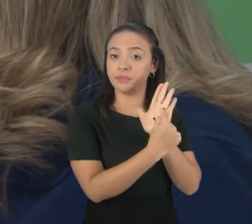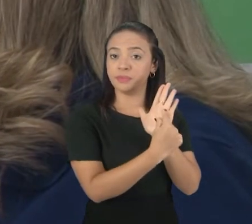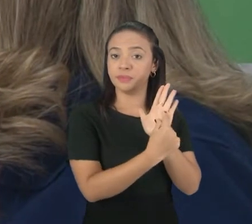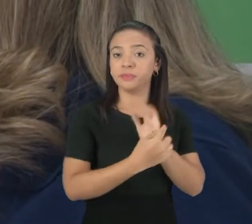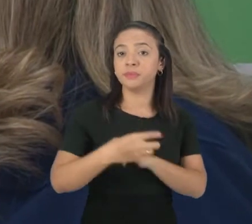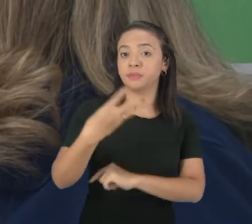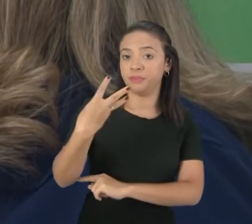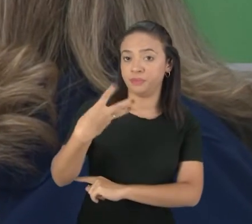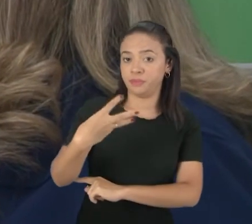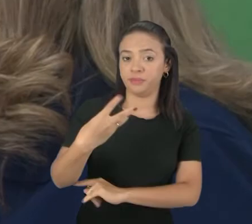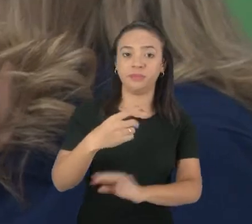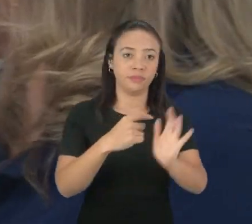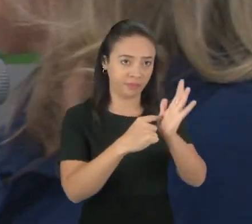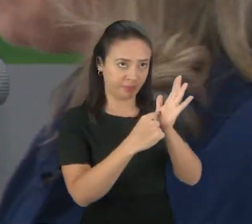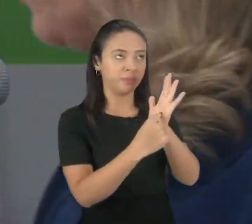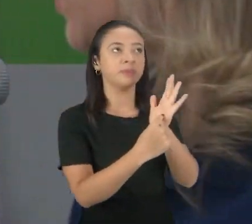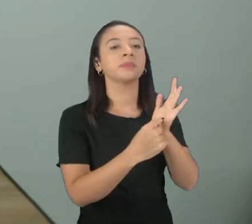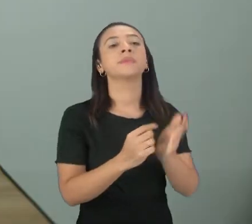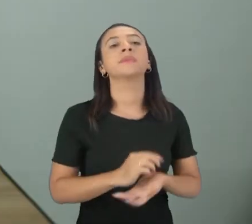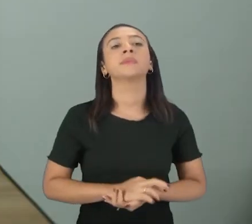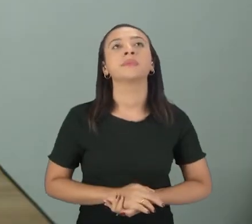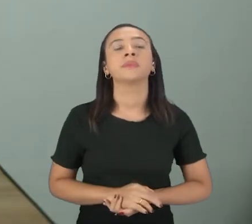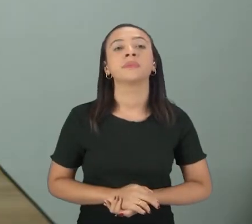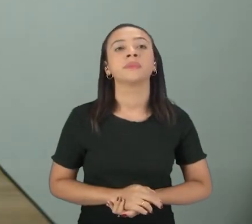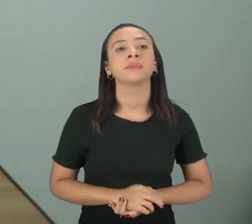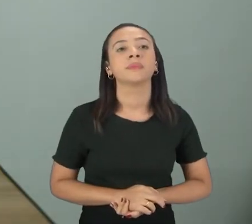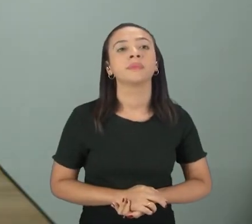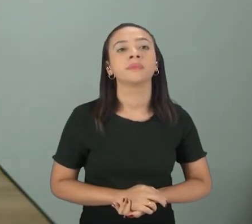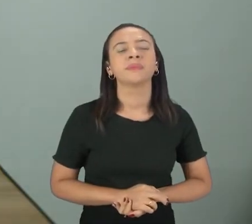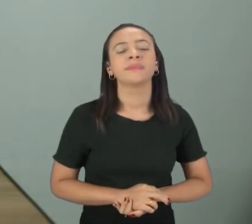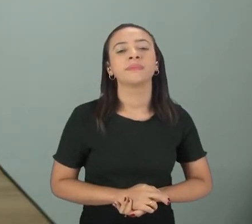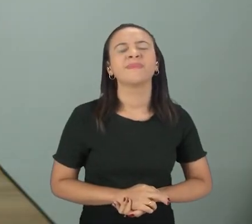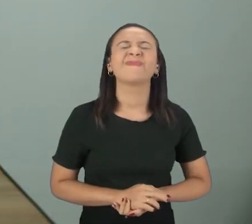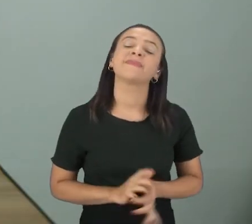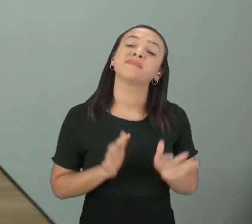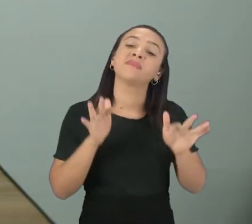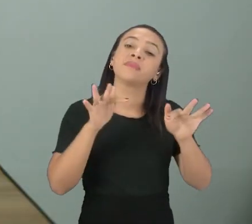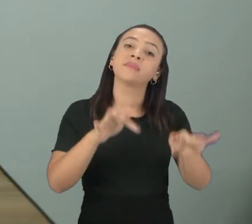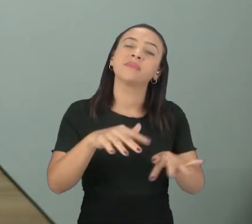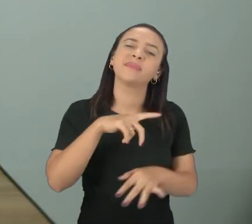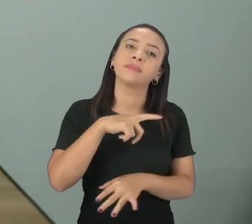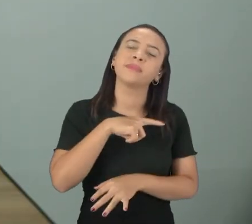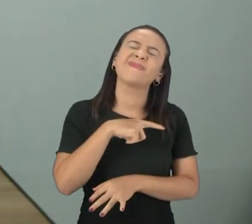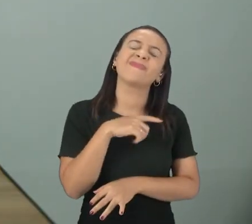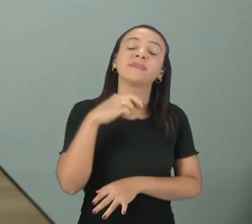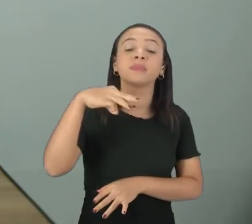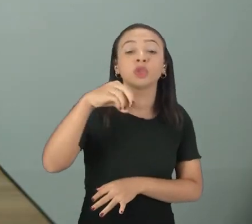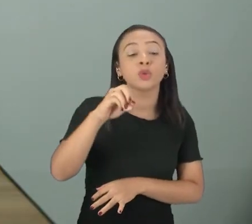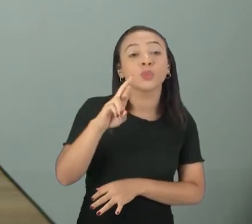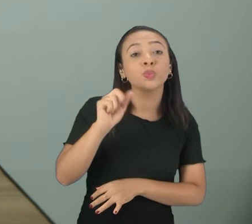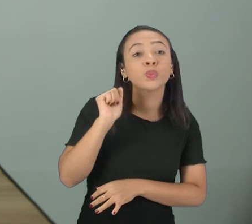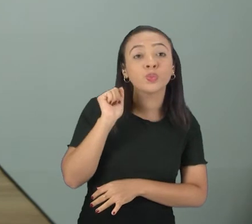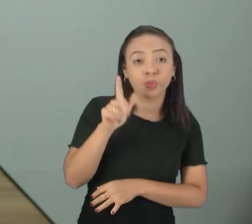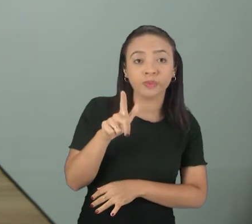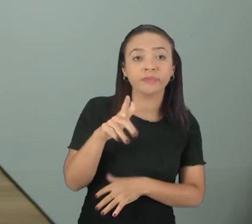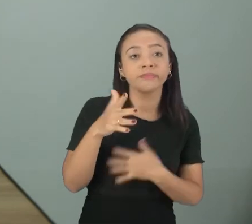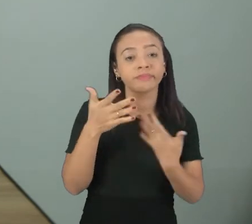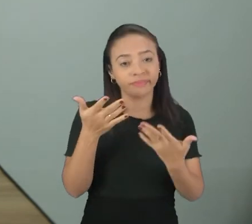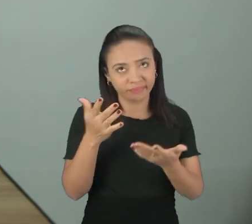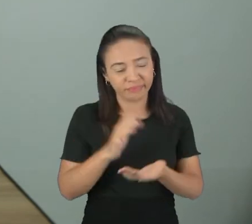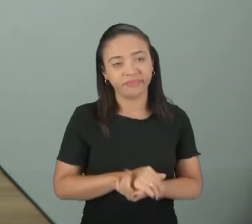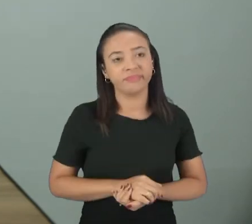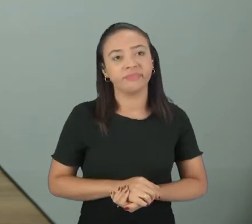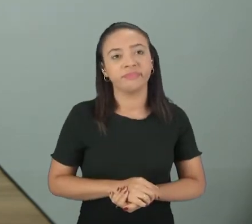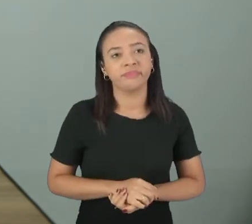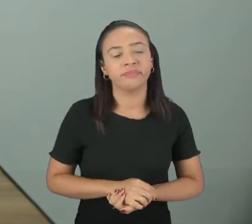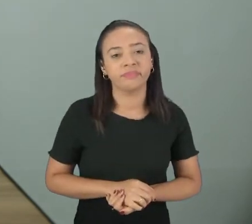o terceiro parágrafo. E no final, nós vamos ter a moral, né? Então, tá